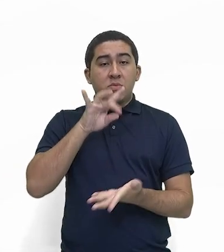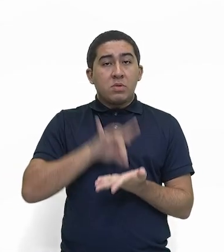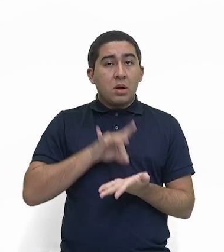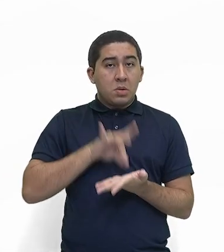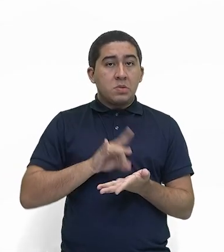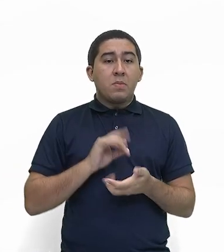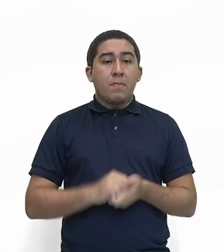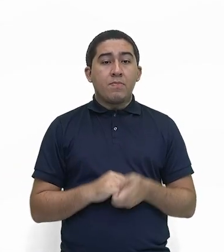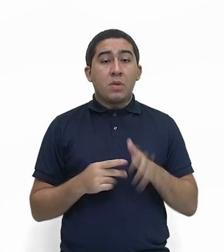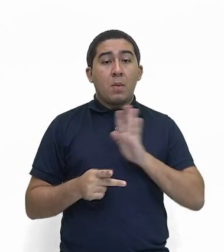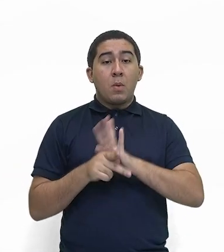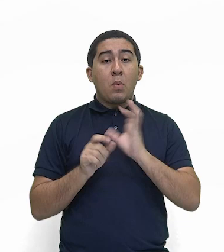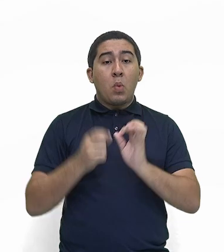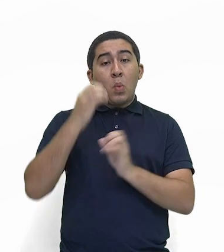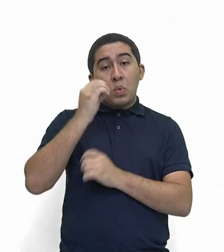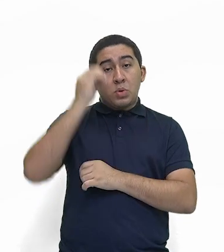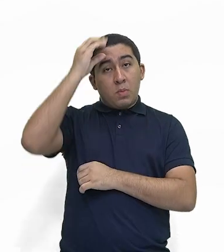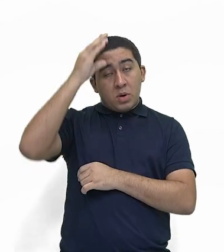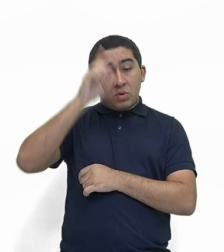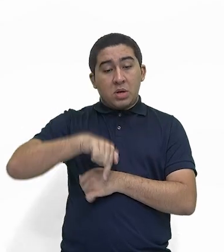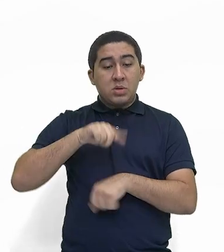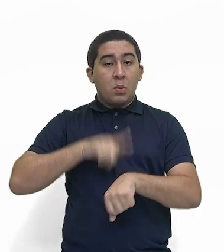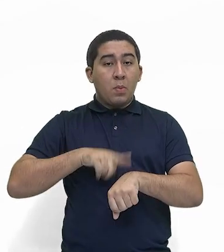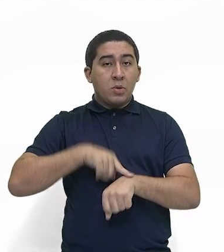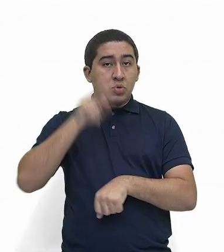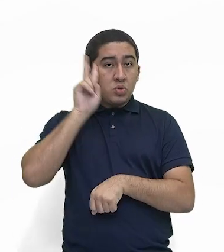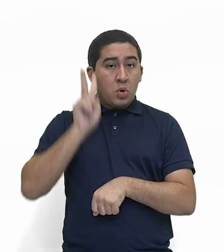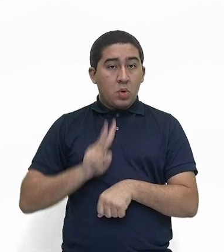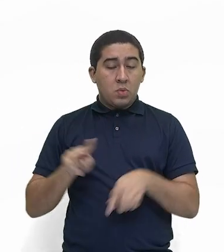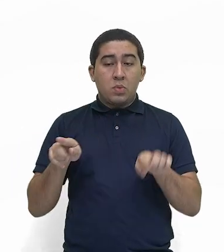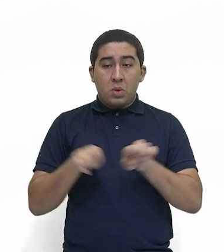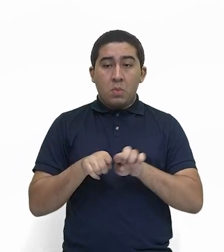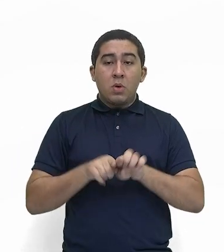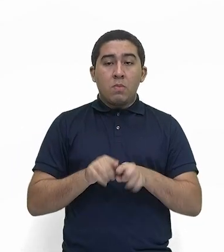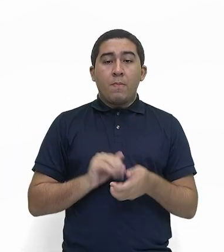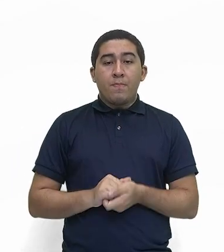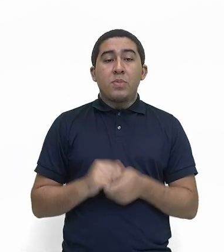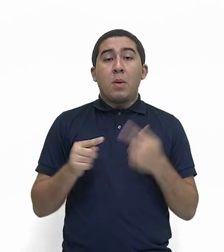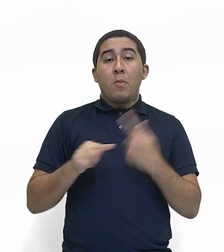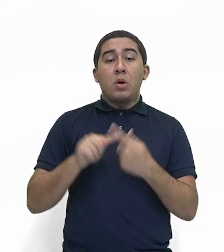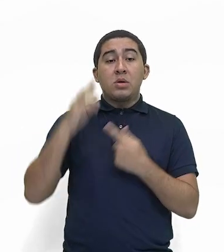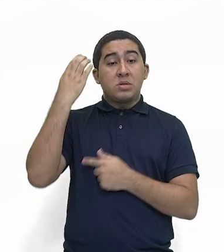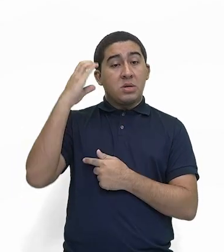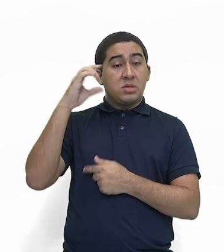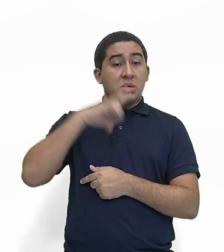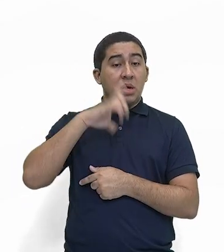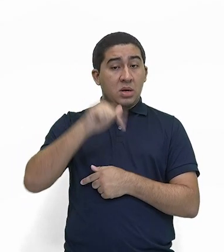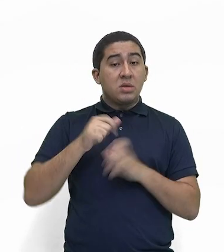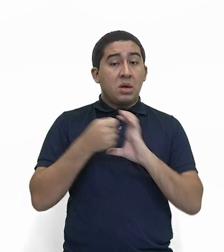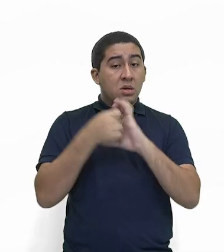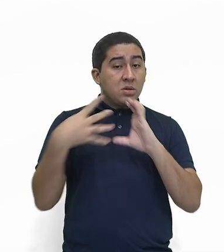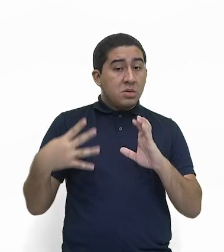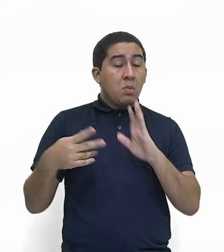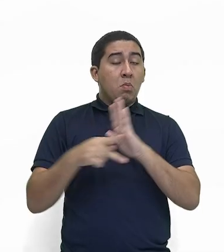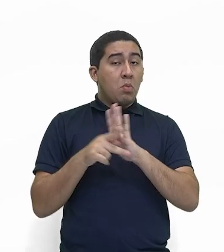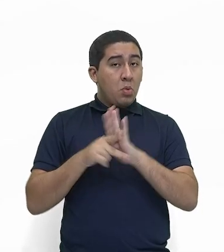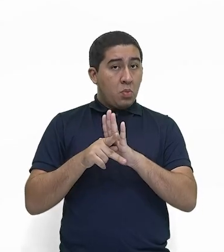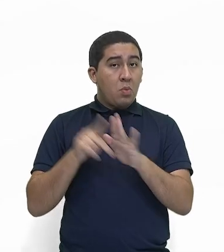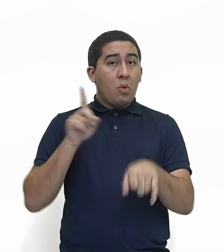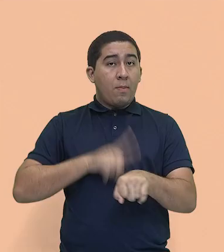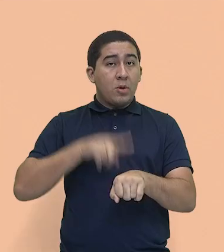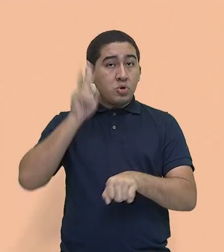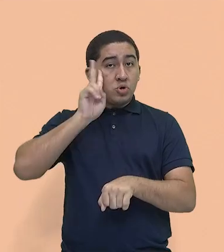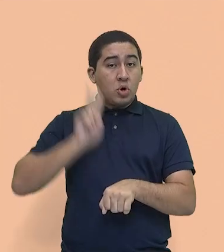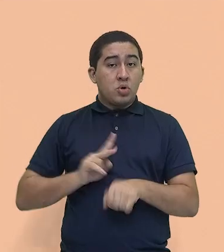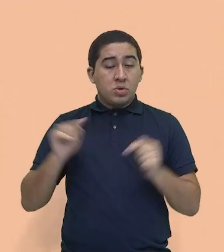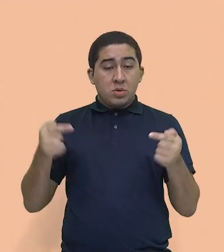influenciando aquele conhecimento daquele momento histórico ali, que a ciência também tem isso, né, os momentos históricos ali.